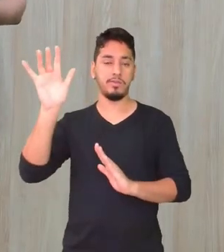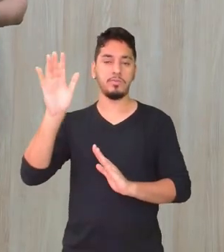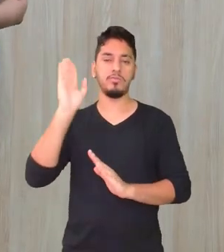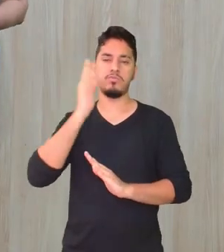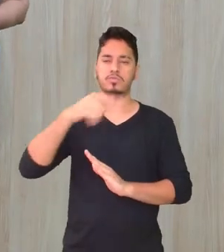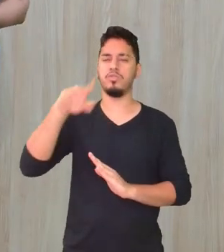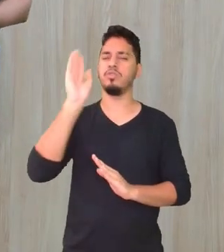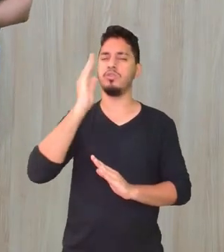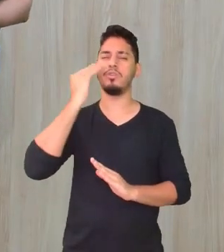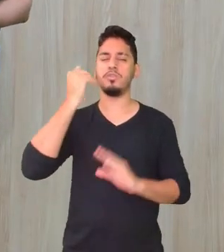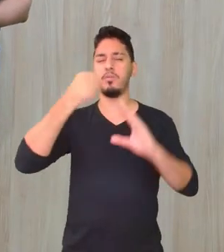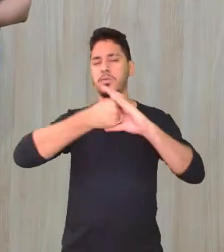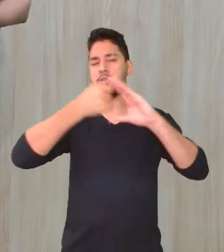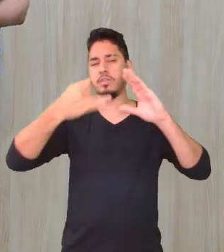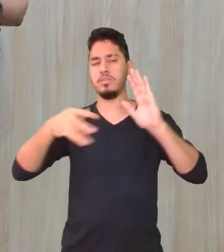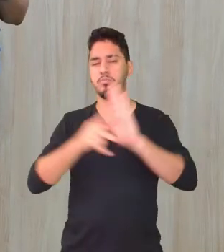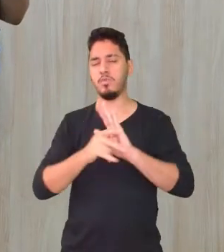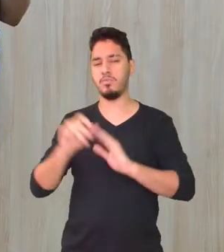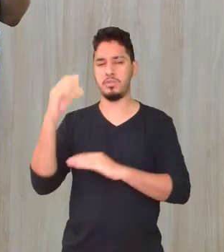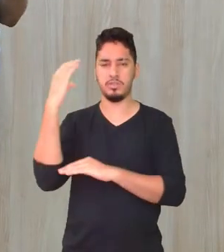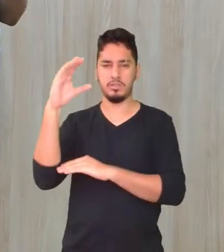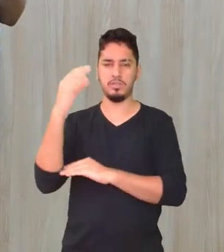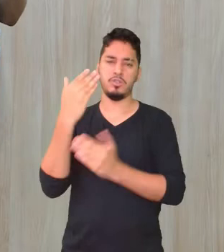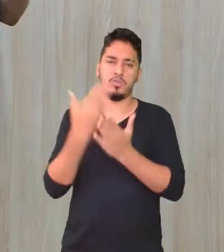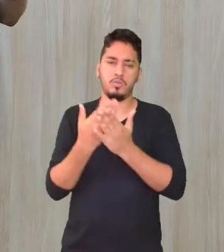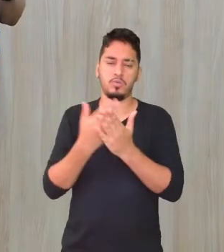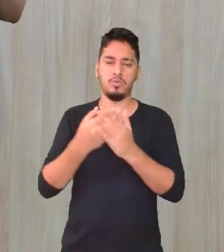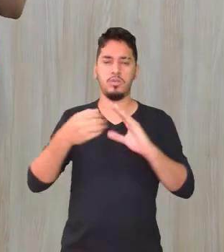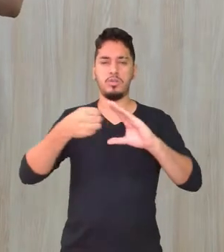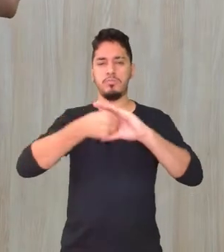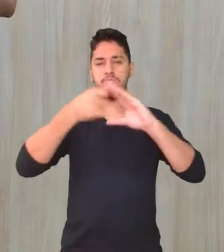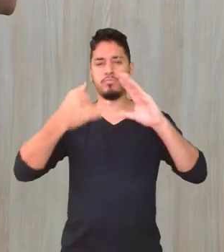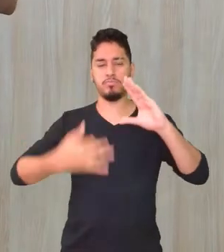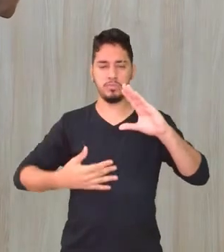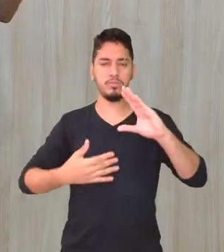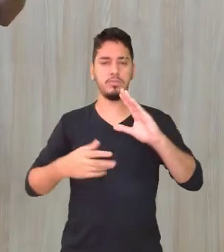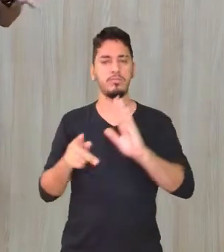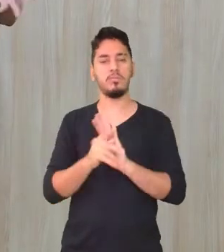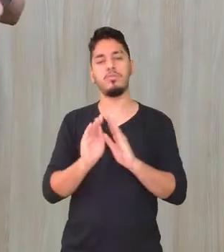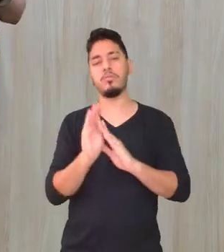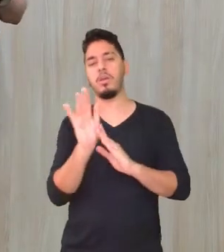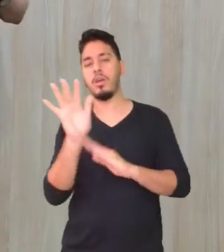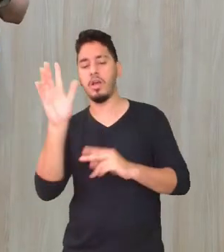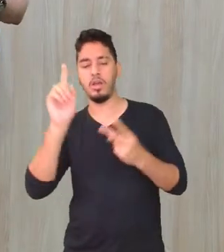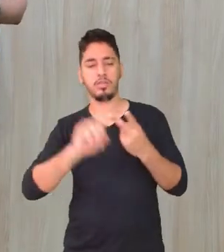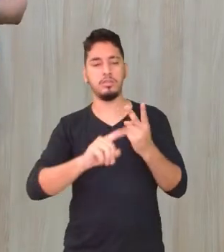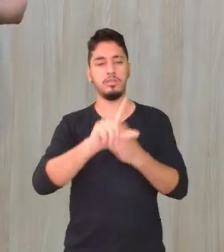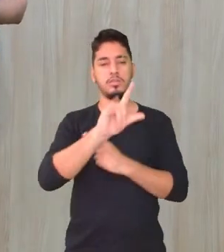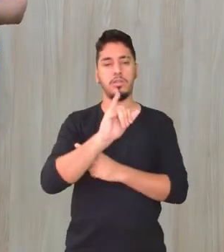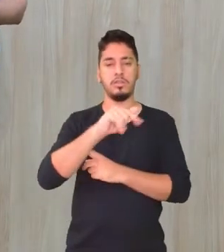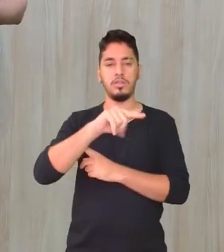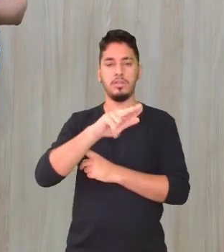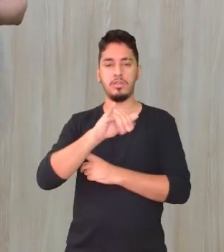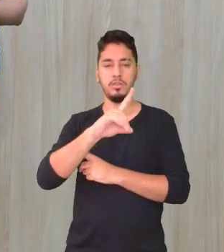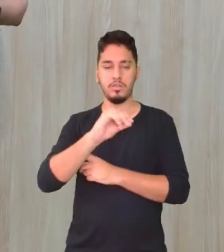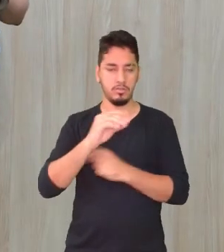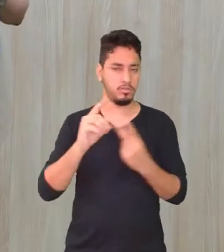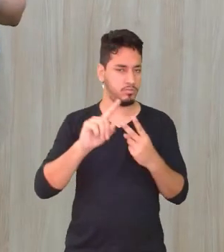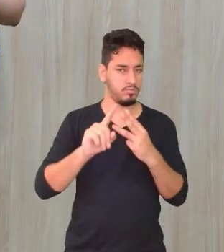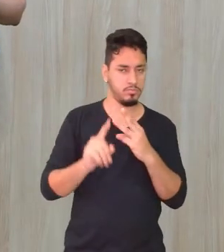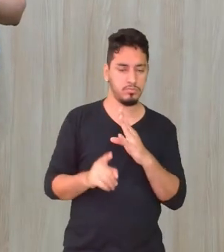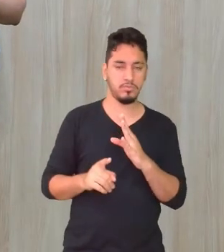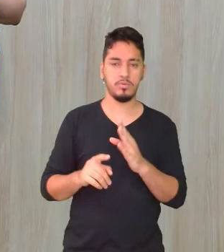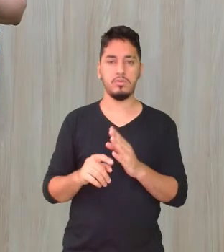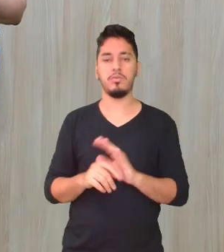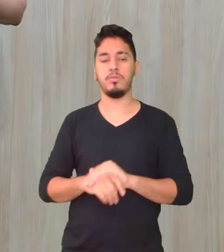vocês já devem ter visto em ciências, né? A gente estuda as propriedades de gases, líquidos, né? E tudo mais. Então, assim, as